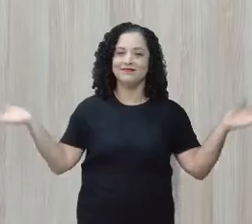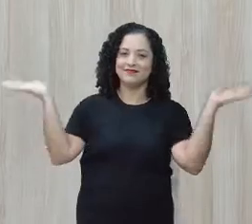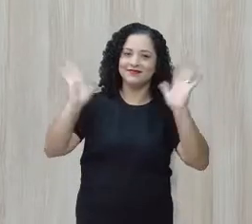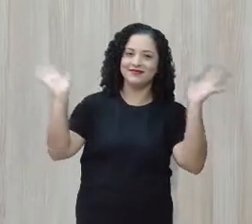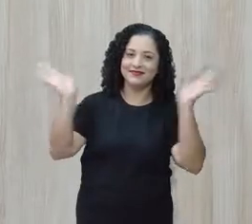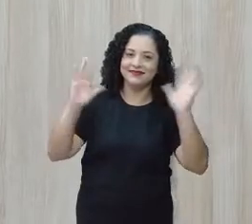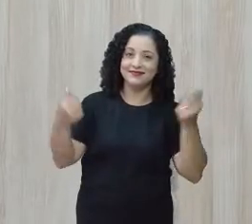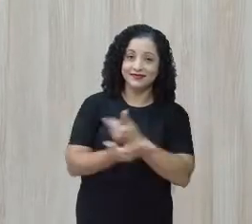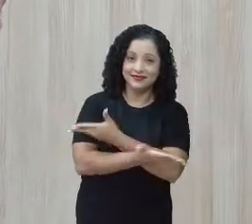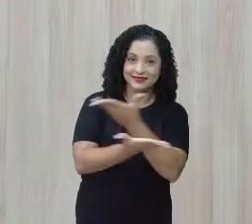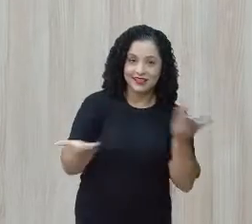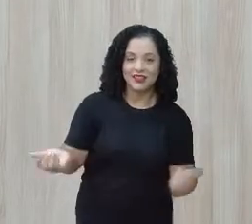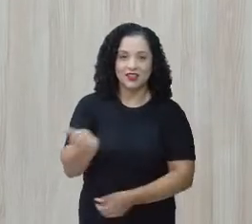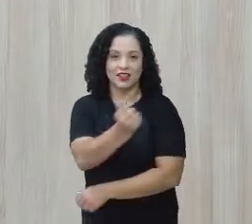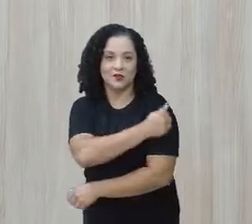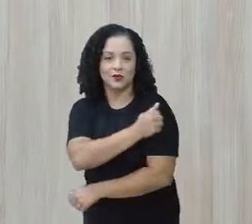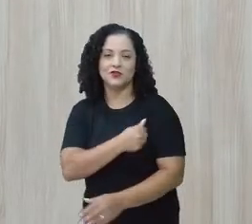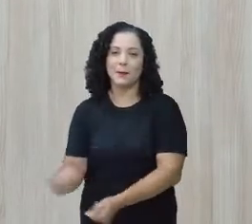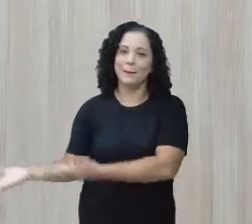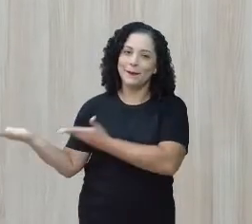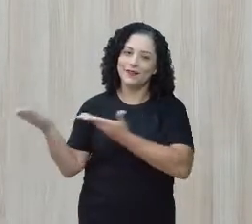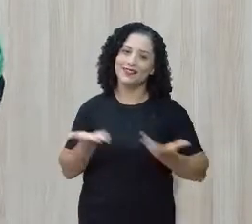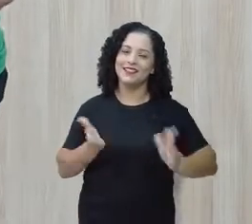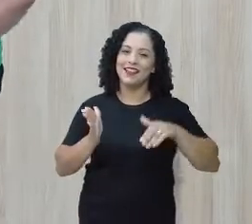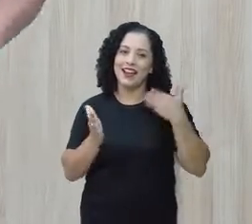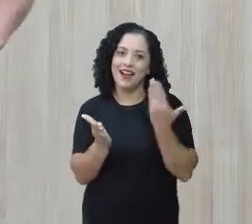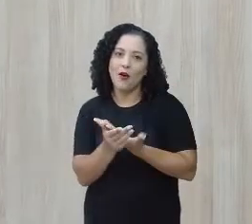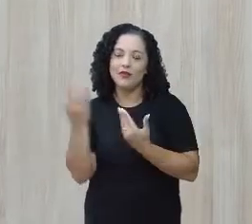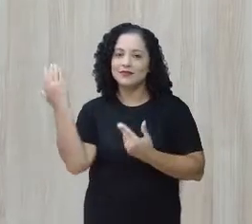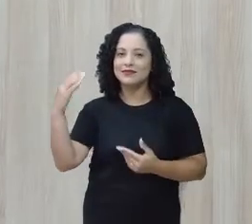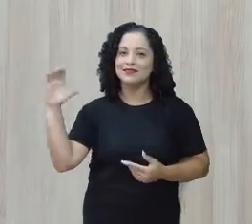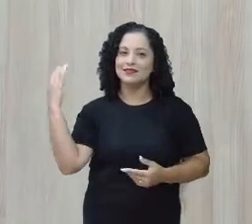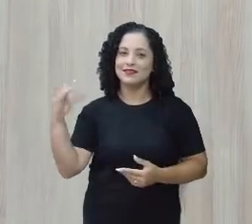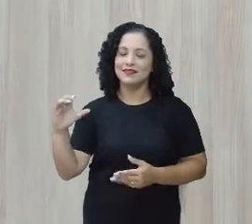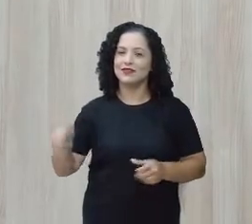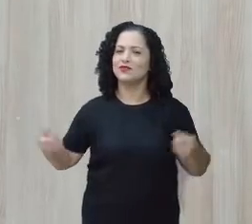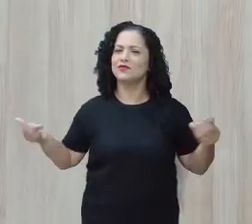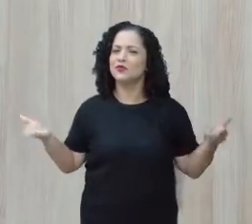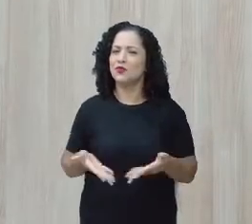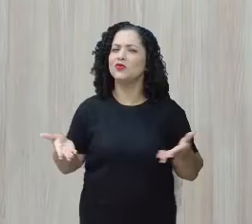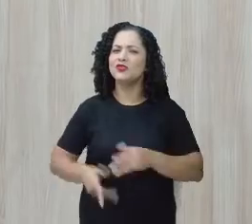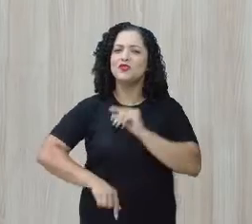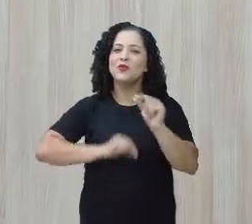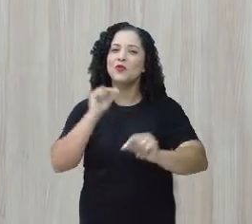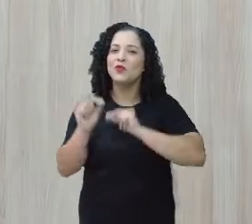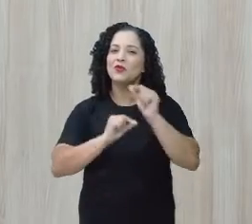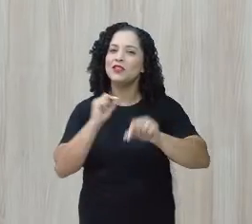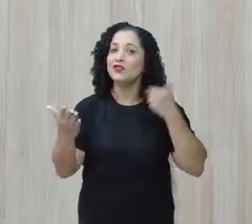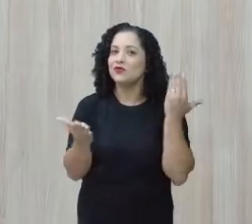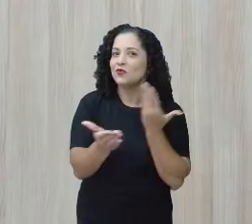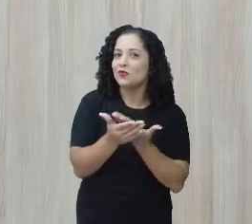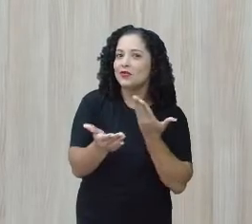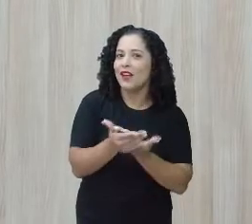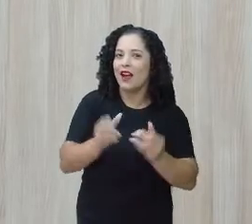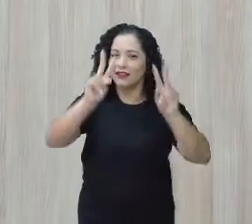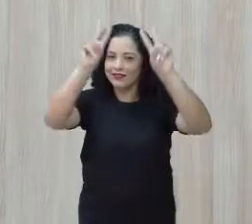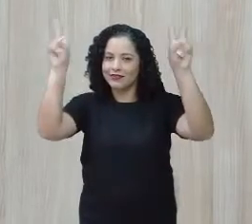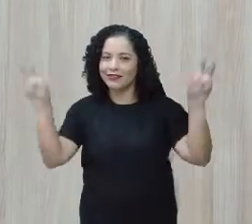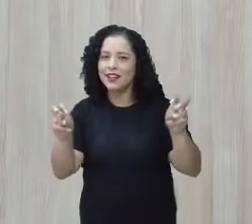Olá, alunos e alunas, bem-vindos a mais uma aula de ciência. E olhe que hoje nós vamos trabalhar a questão